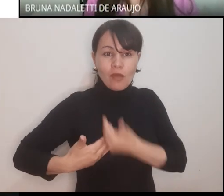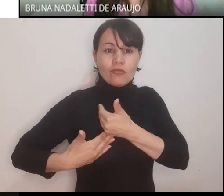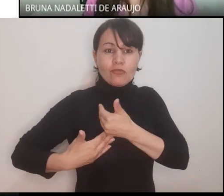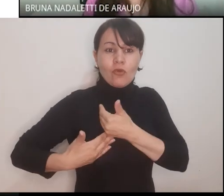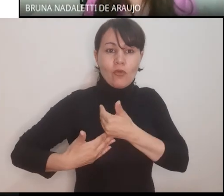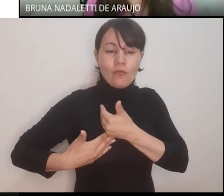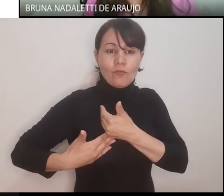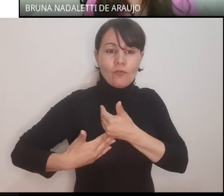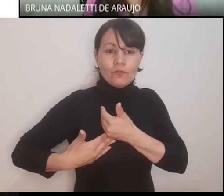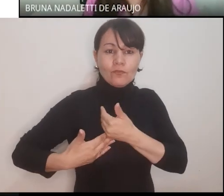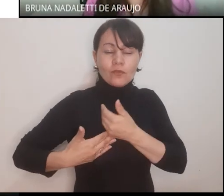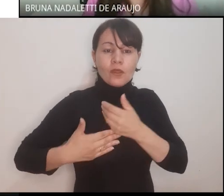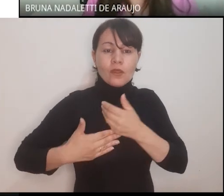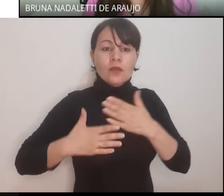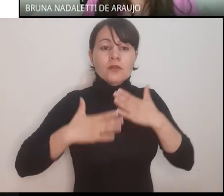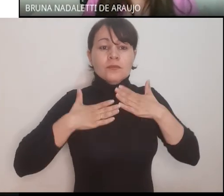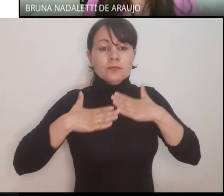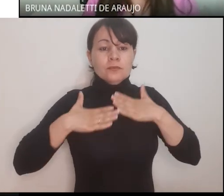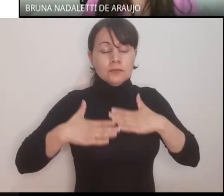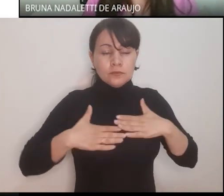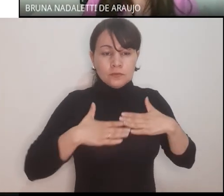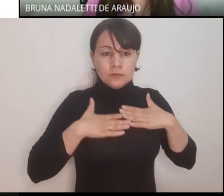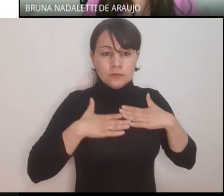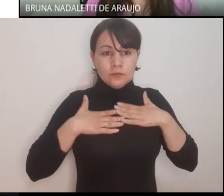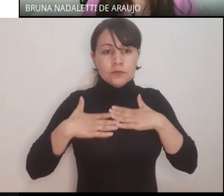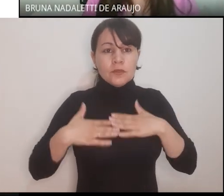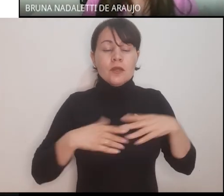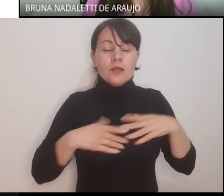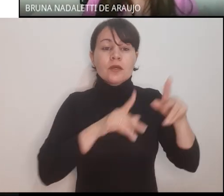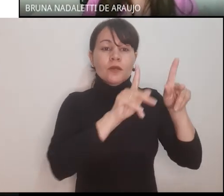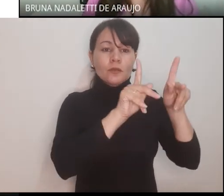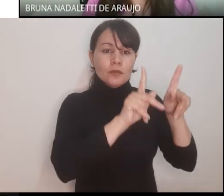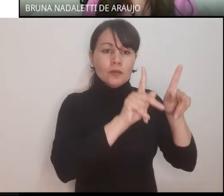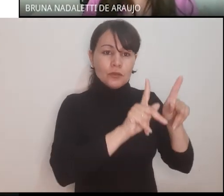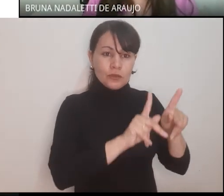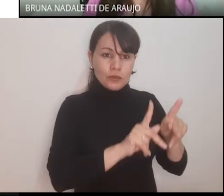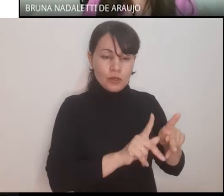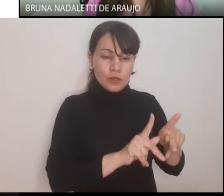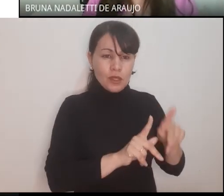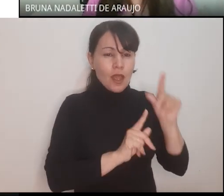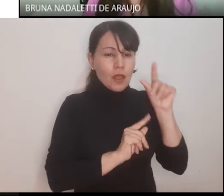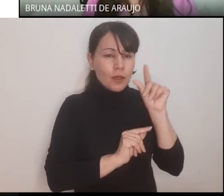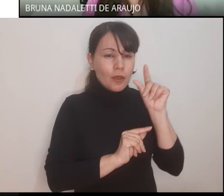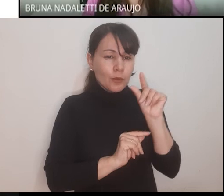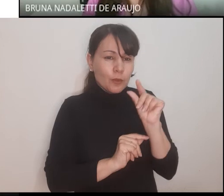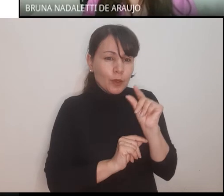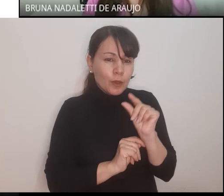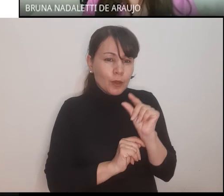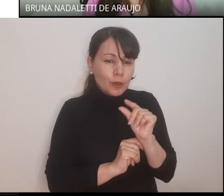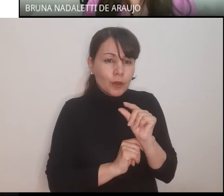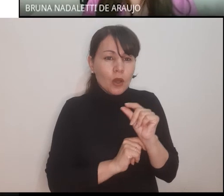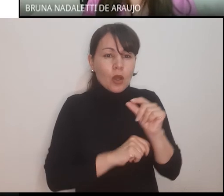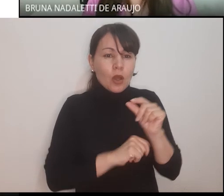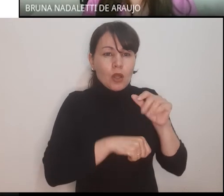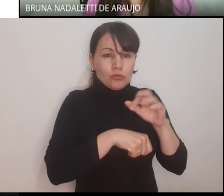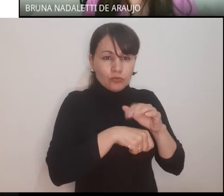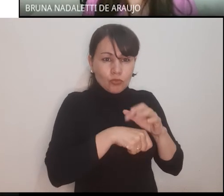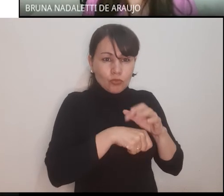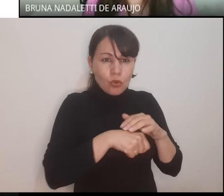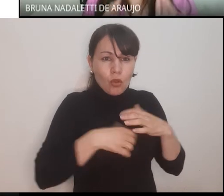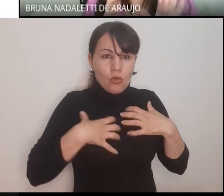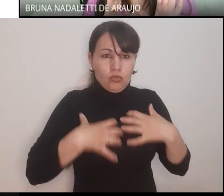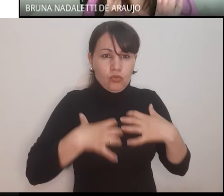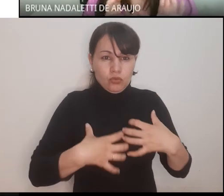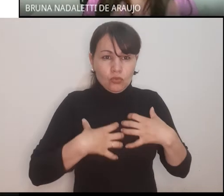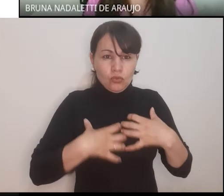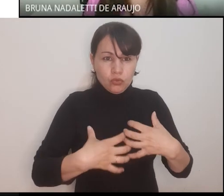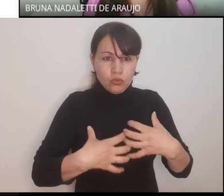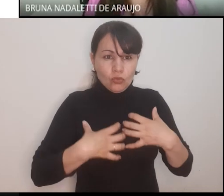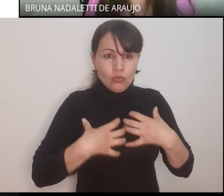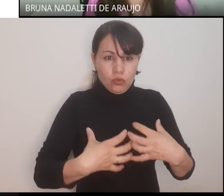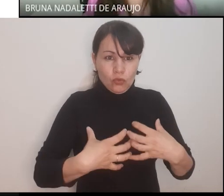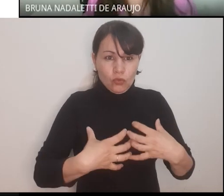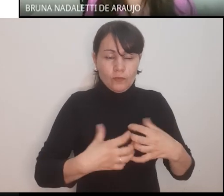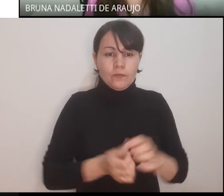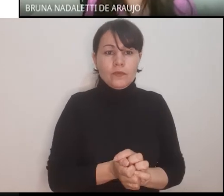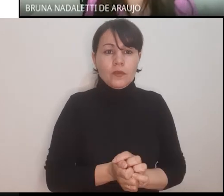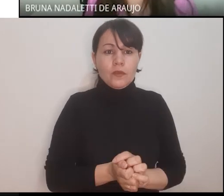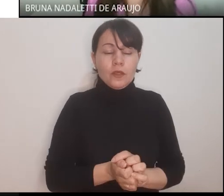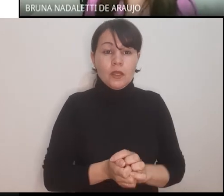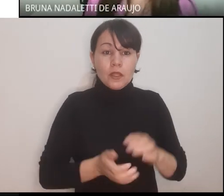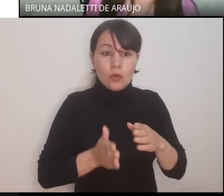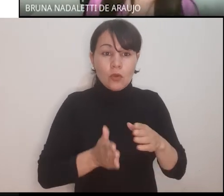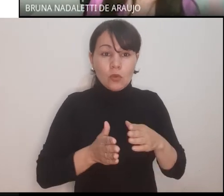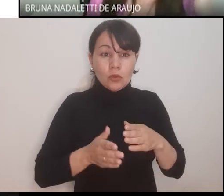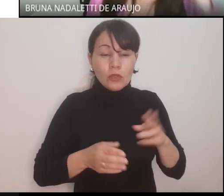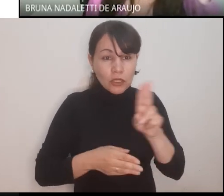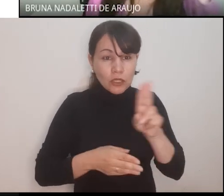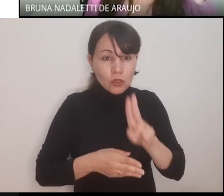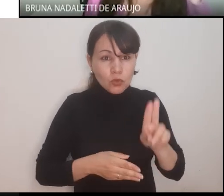oferecendo um conforto maior ao paciente e menor índice de infecções. Então, o catéter tunelizado,